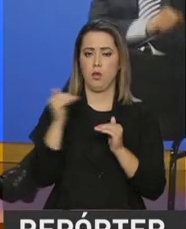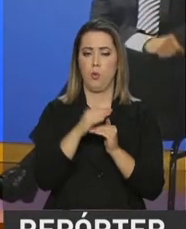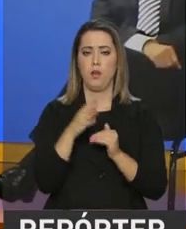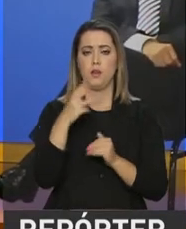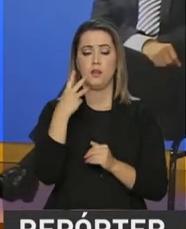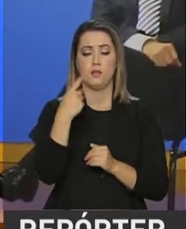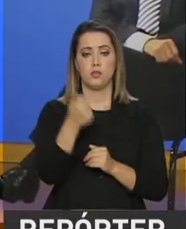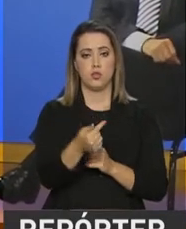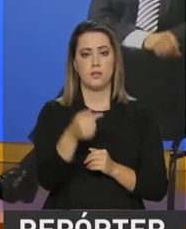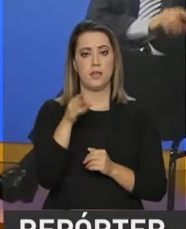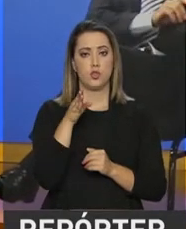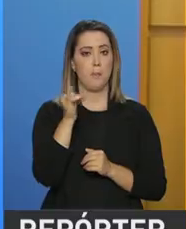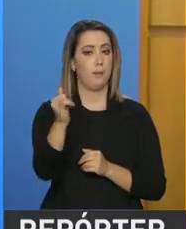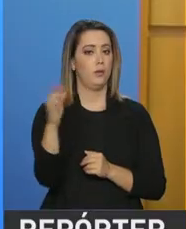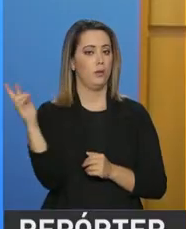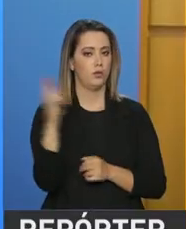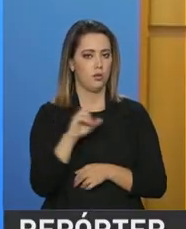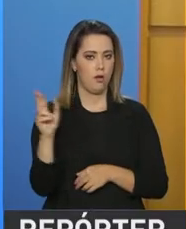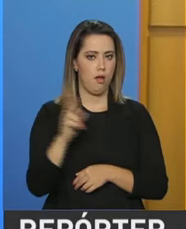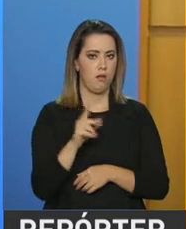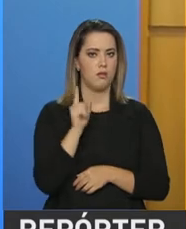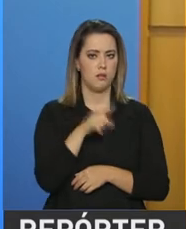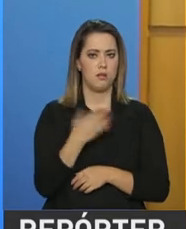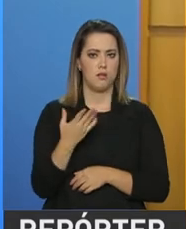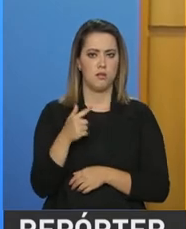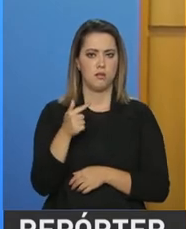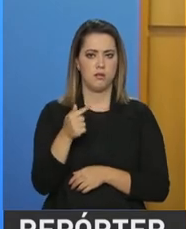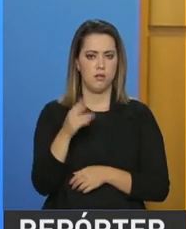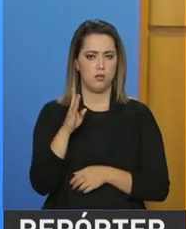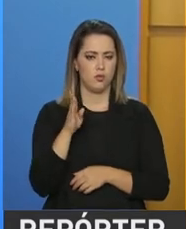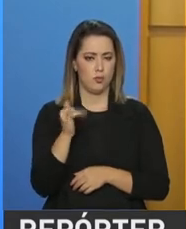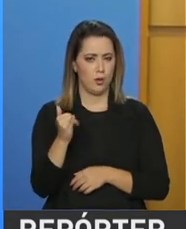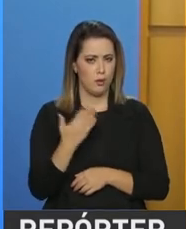7 bilhões mas isso 7 bilhões mas